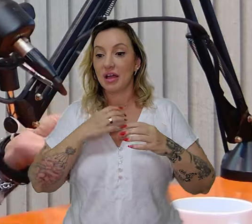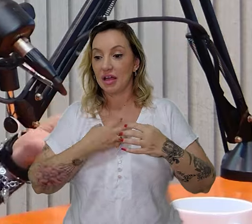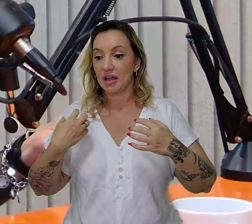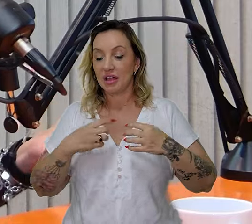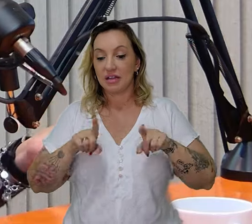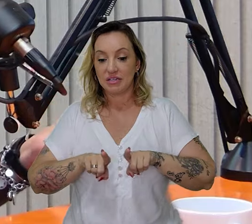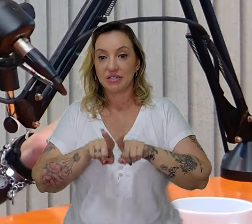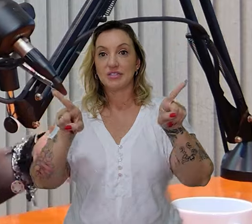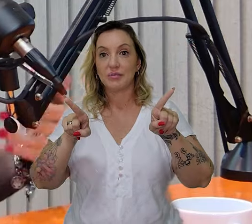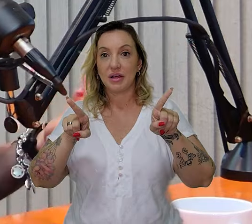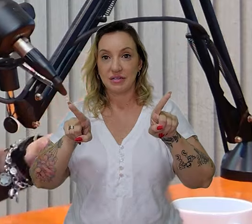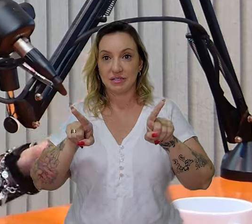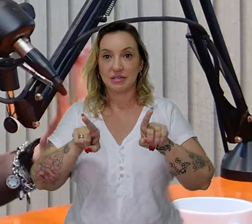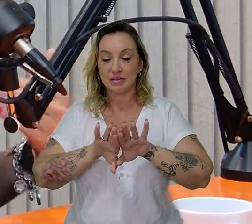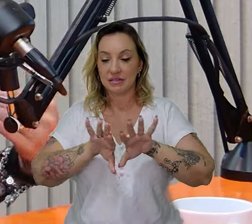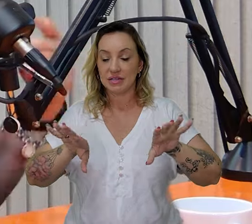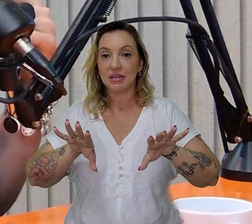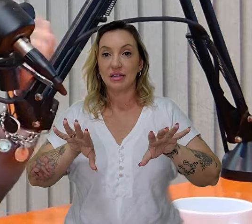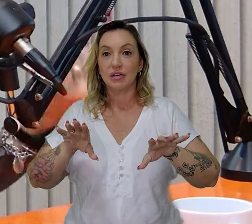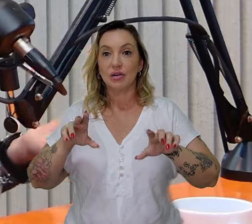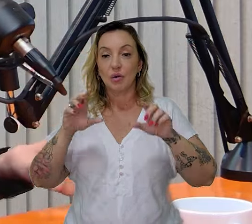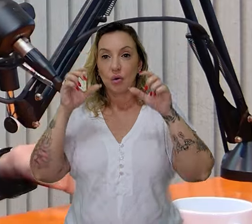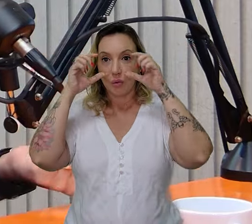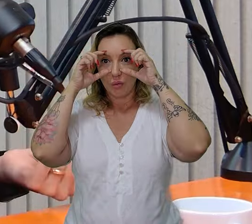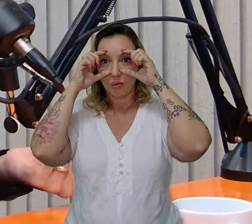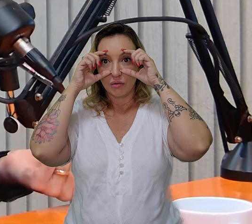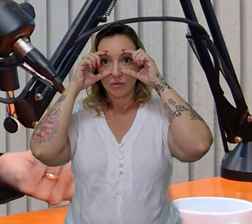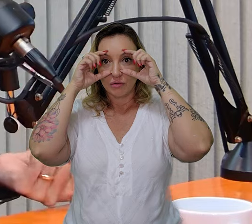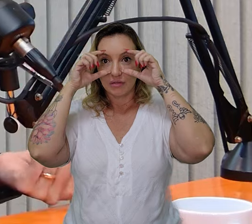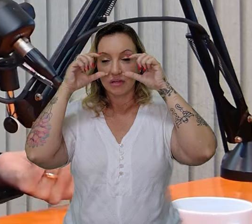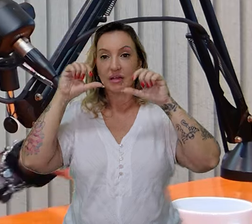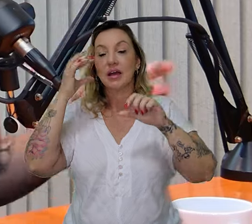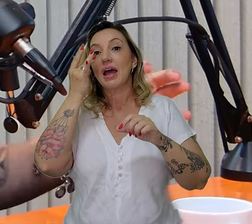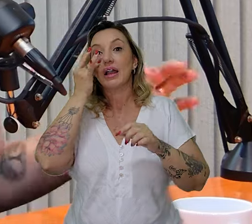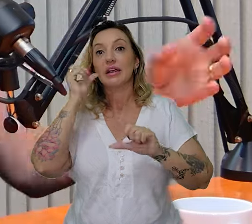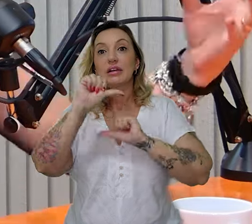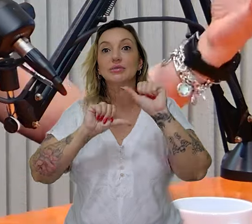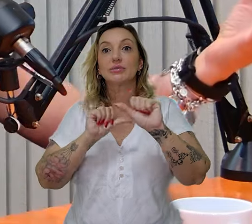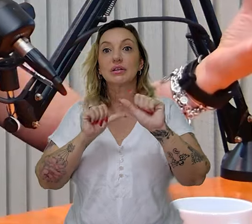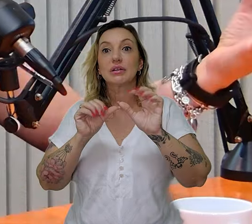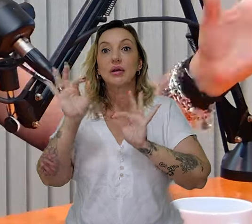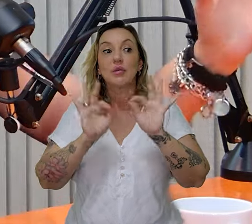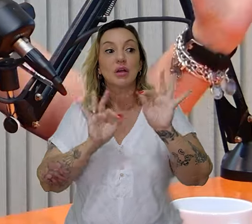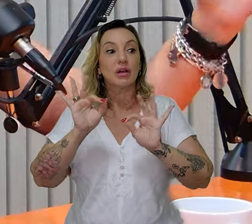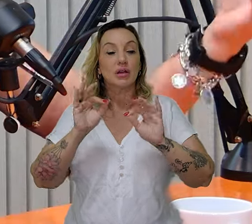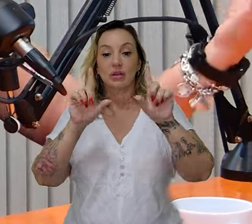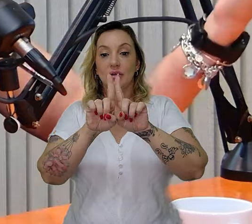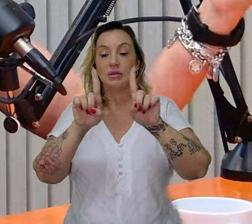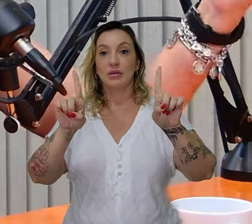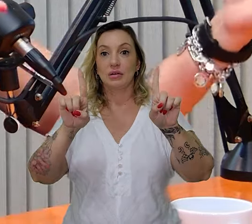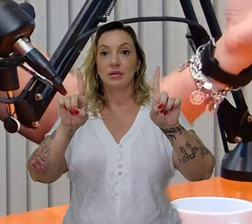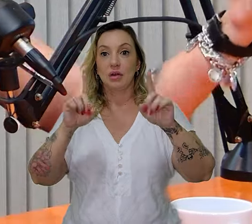de gêmeas se a mesas e de como ele usa o óculos de realidade mista para projetar a